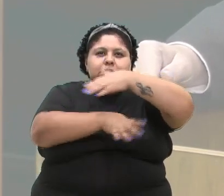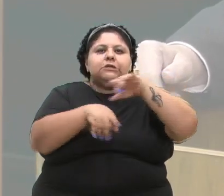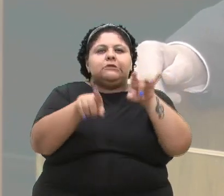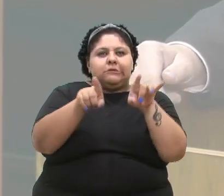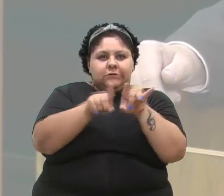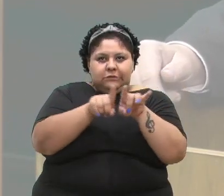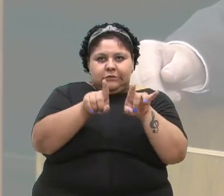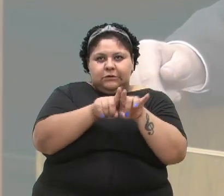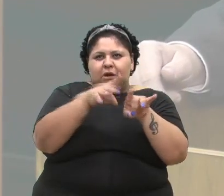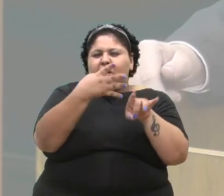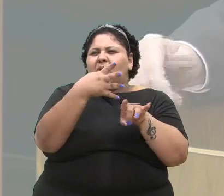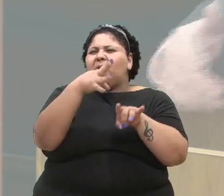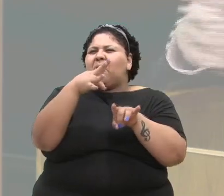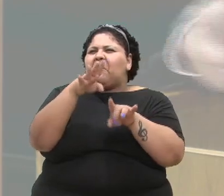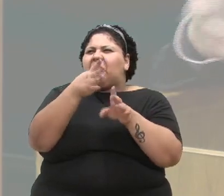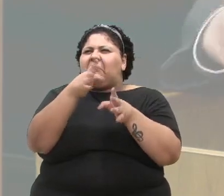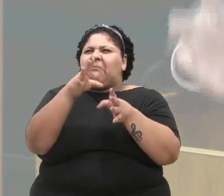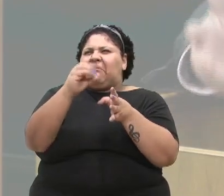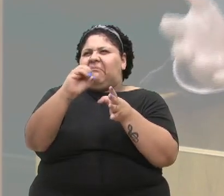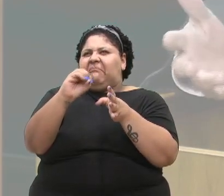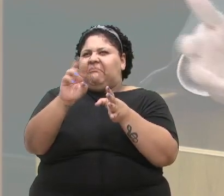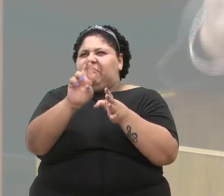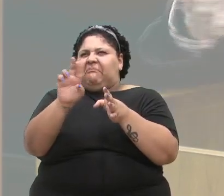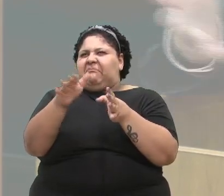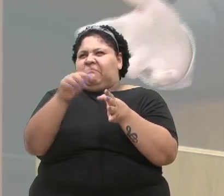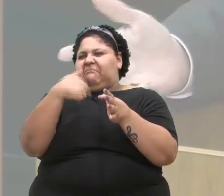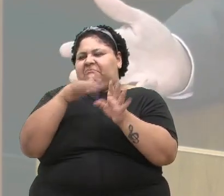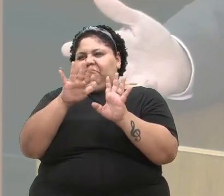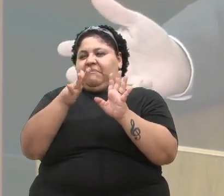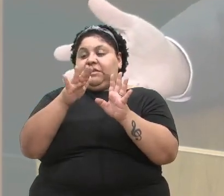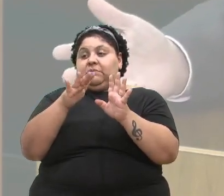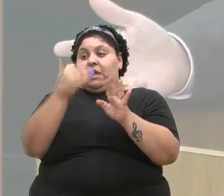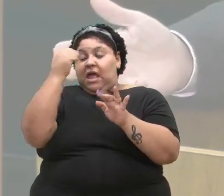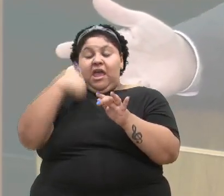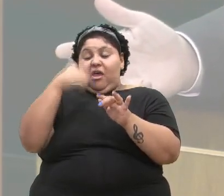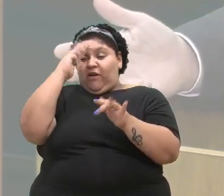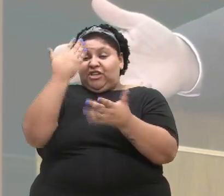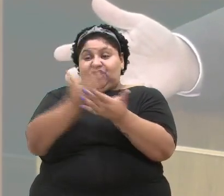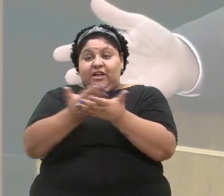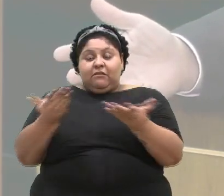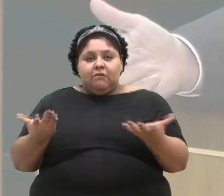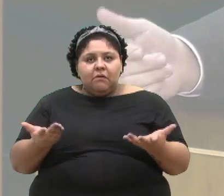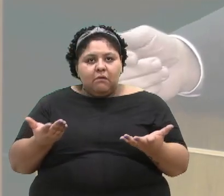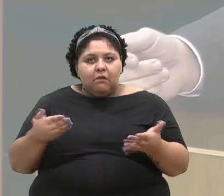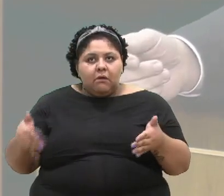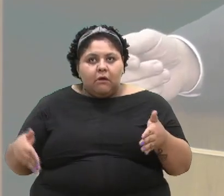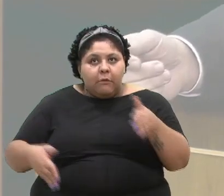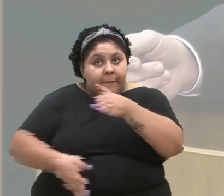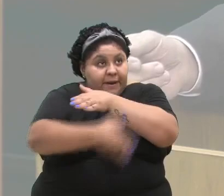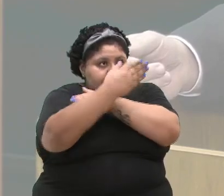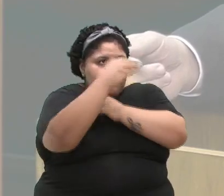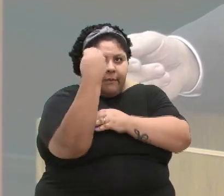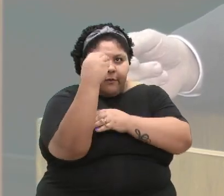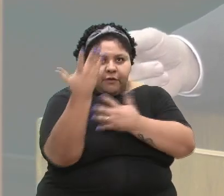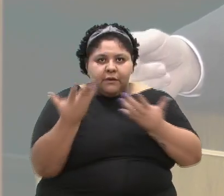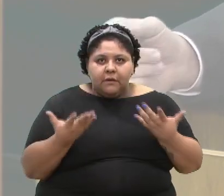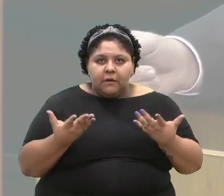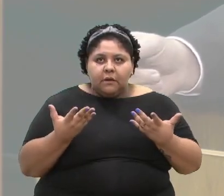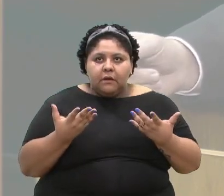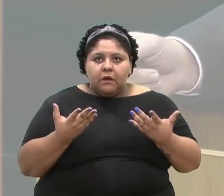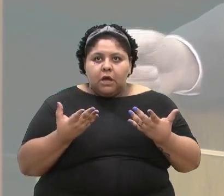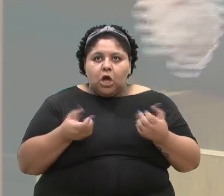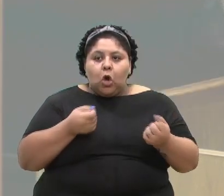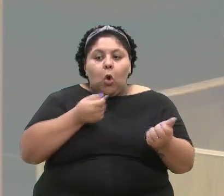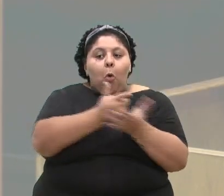custar 40 e poucos reais, eu não estou acreditando até agora, mas vou ter que acreditar para ir a Porto Alegre. Quando você